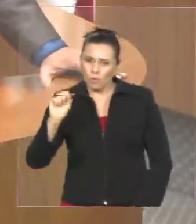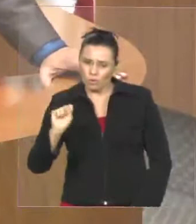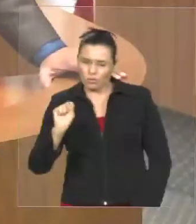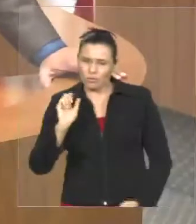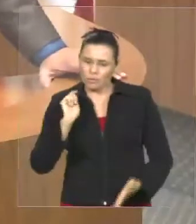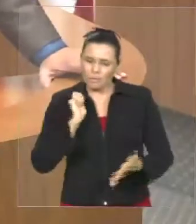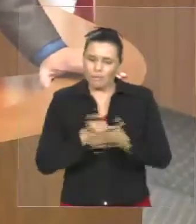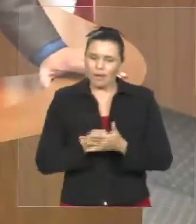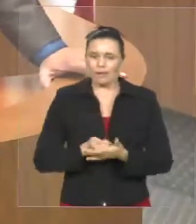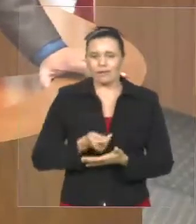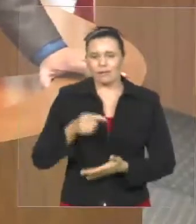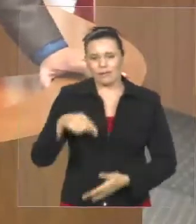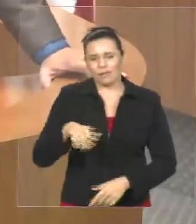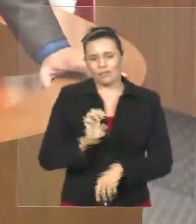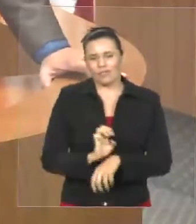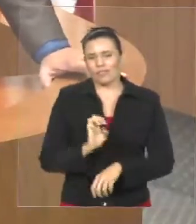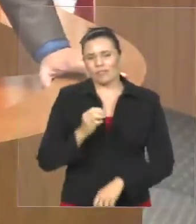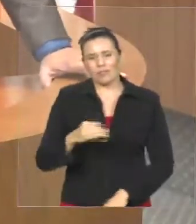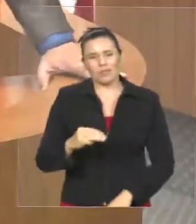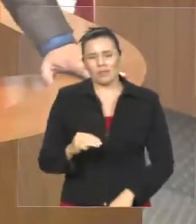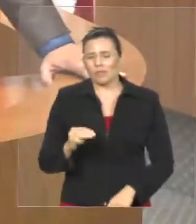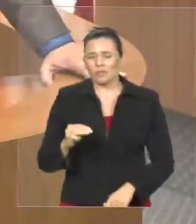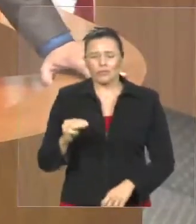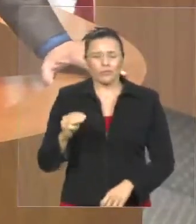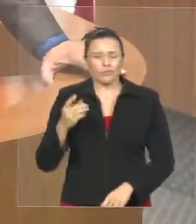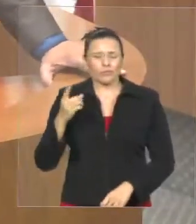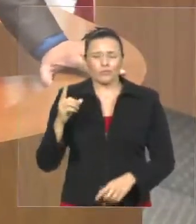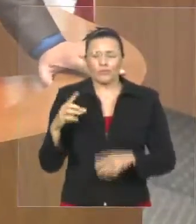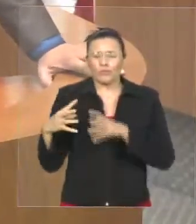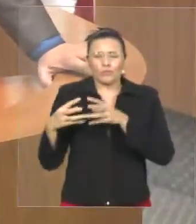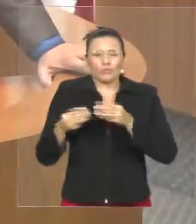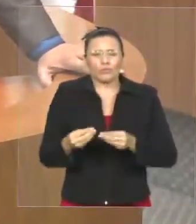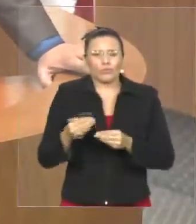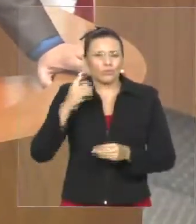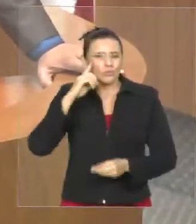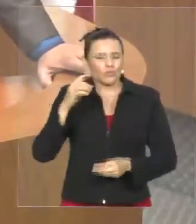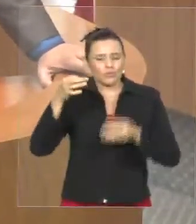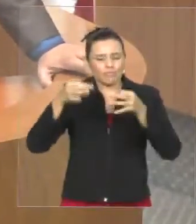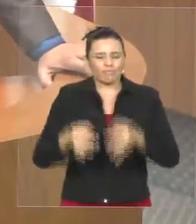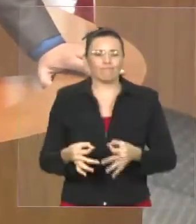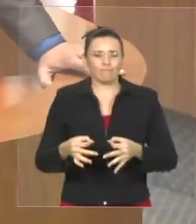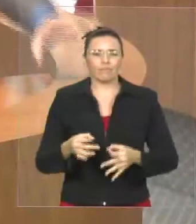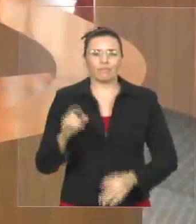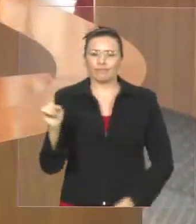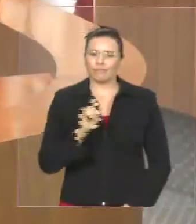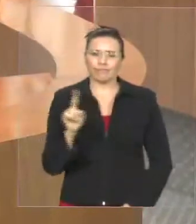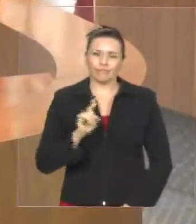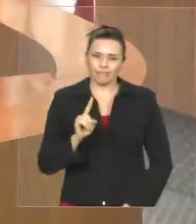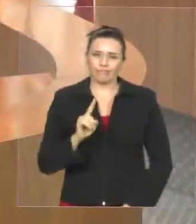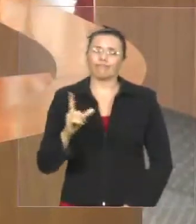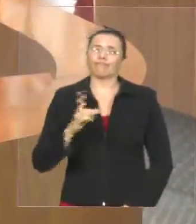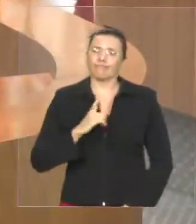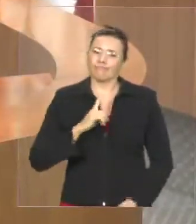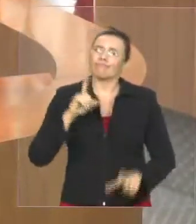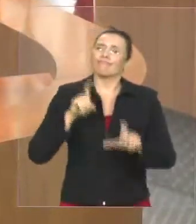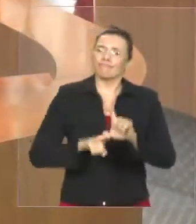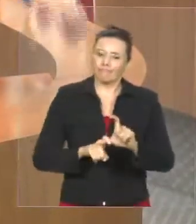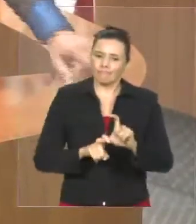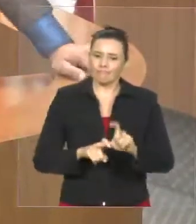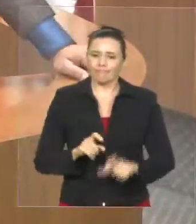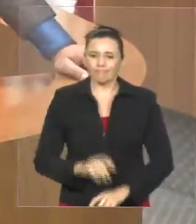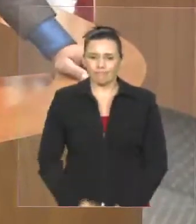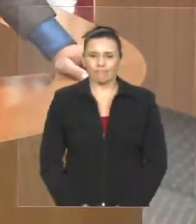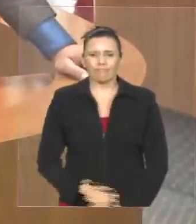índices de pessoal na lei de responsabilidade fiscal, como se somente os índices por si